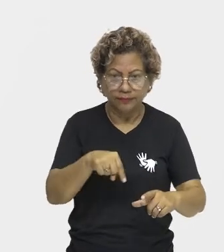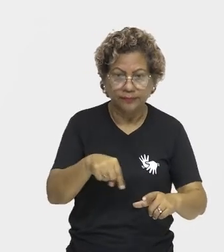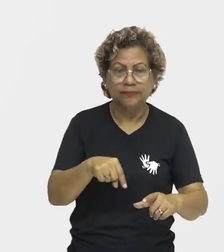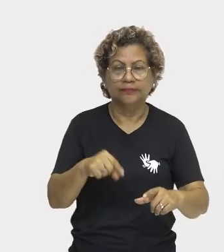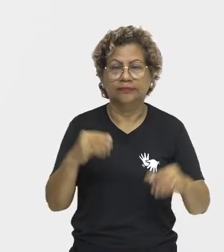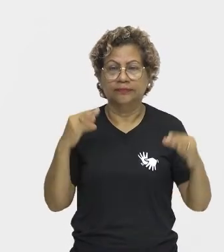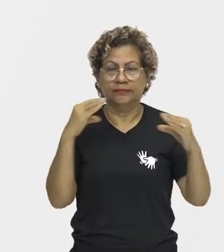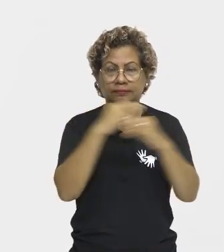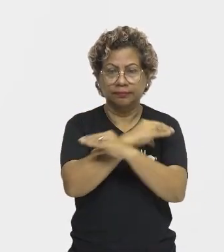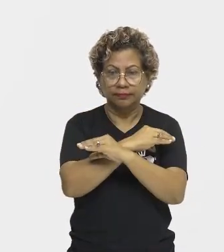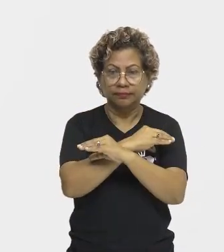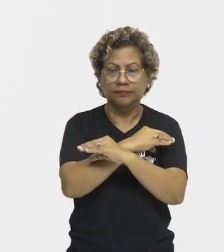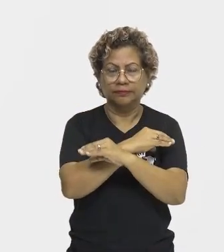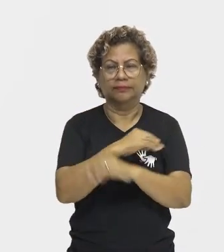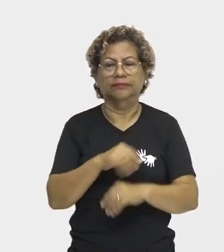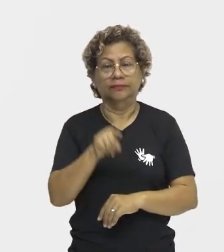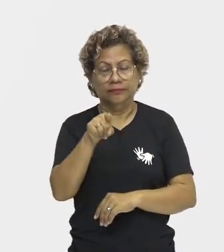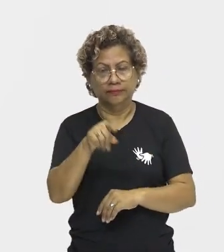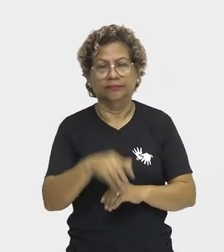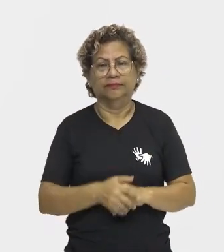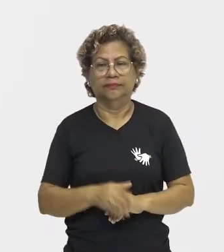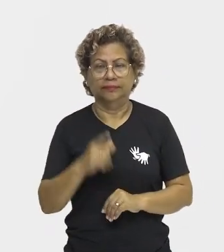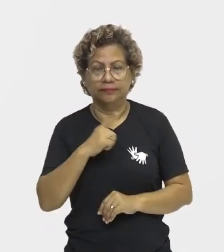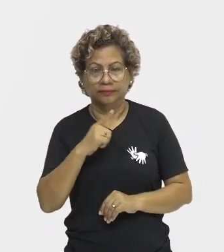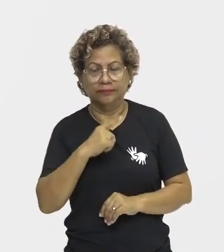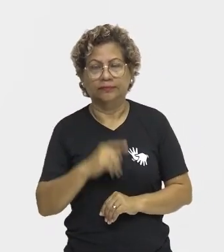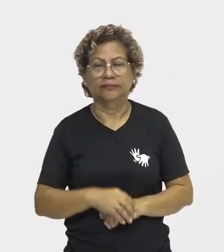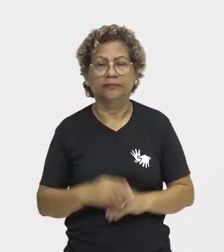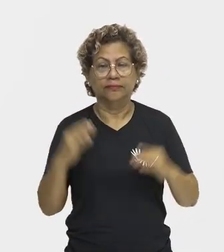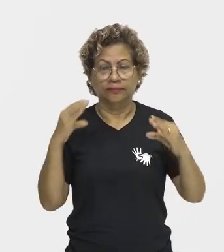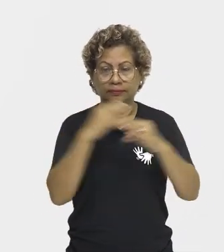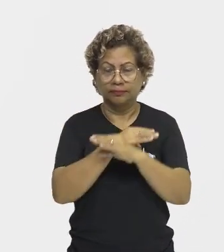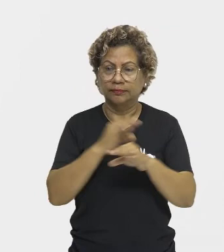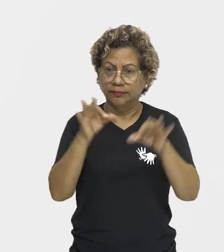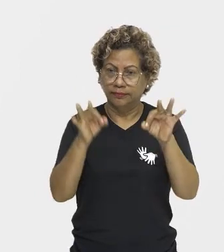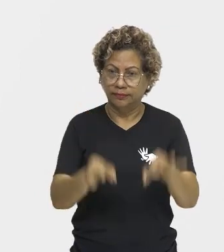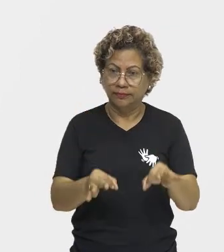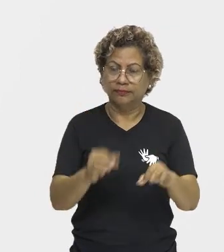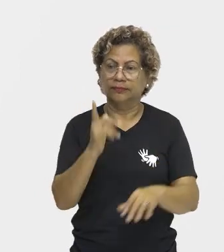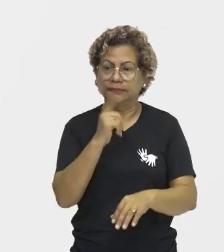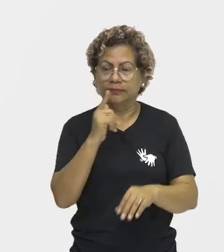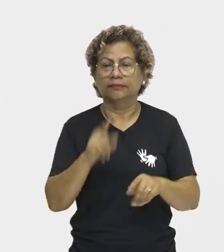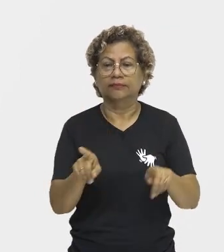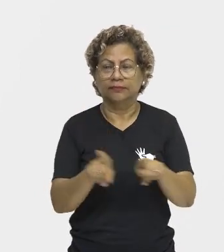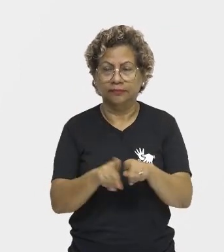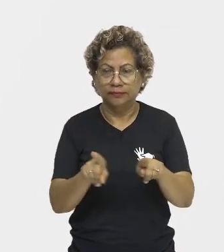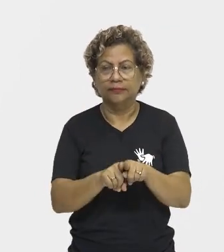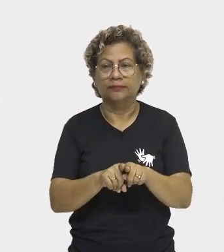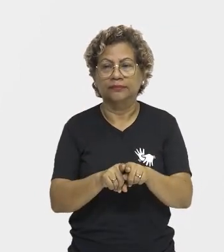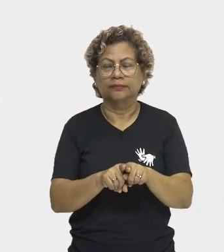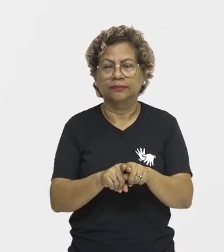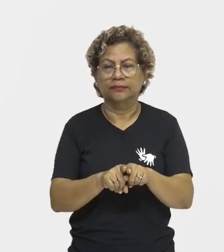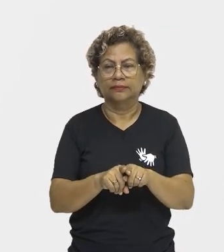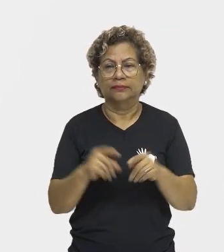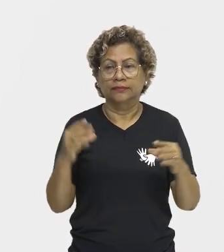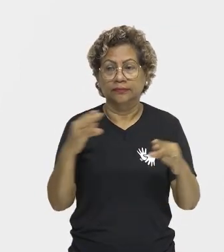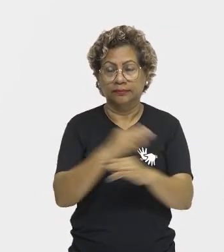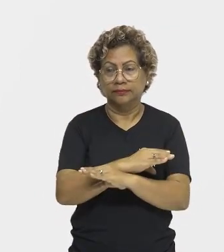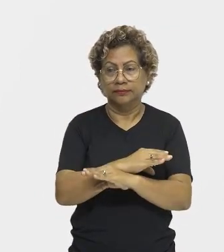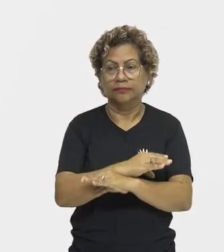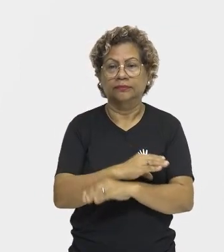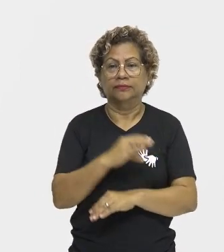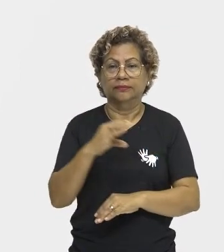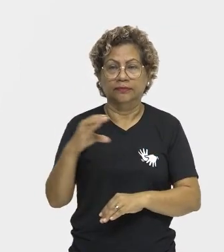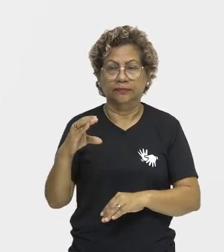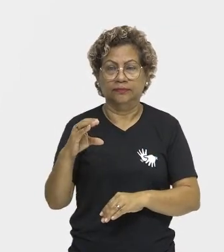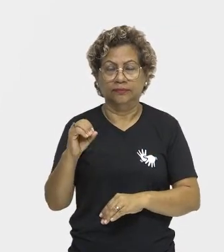calorias por graus Celsius. Aí você tem o calor específico da água e do cobre. Na questão 2, é